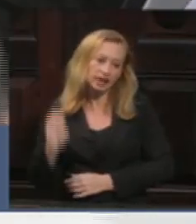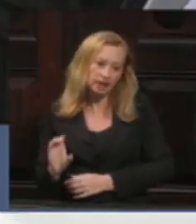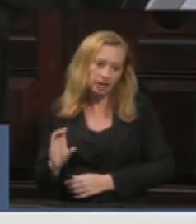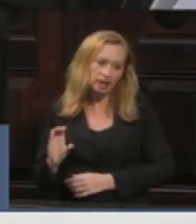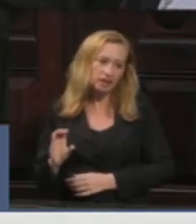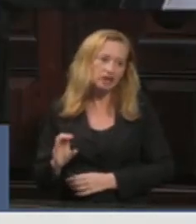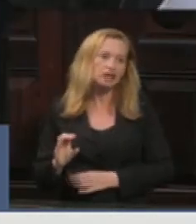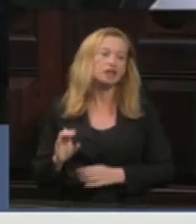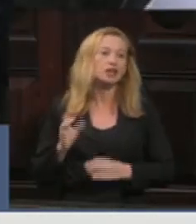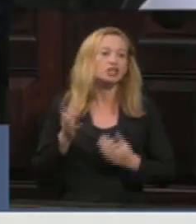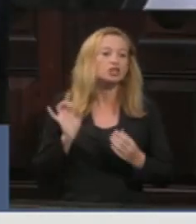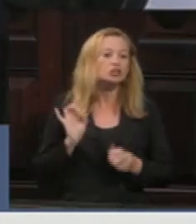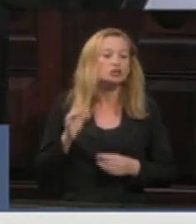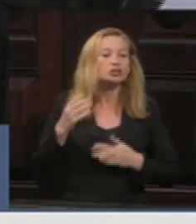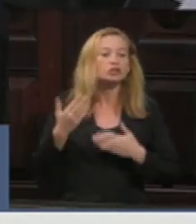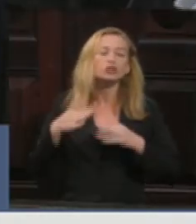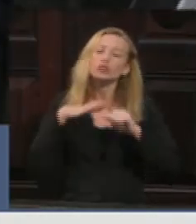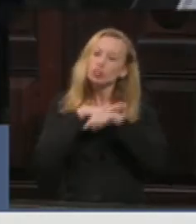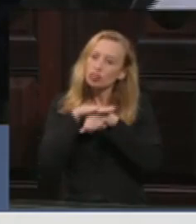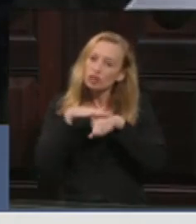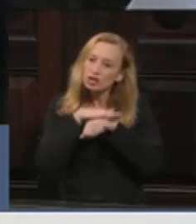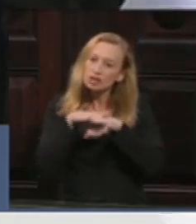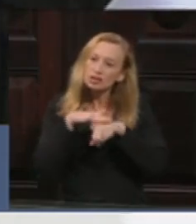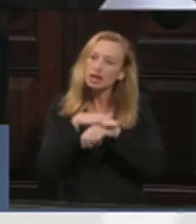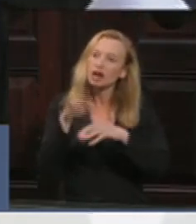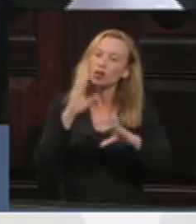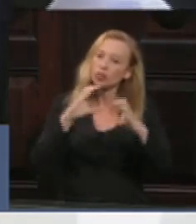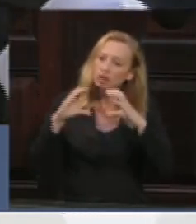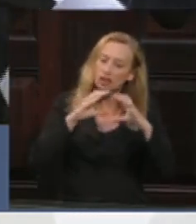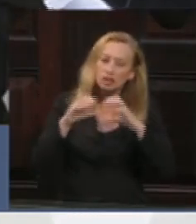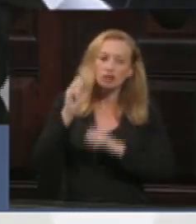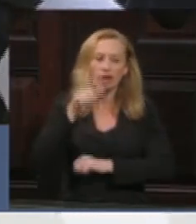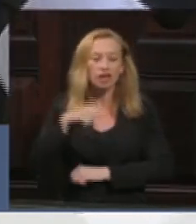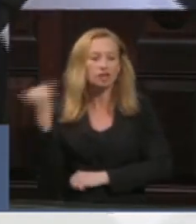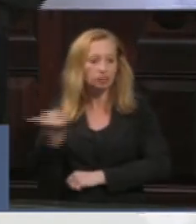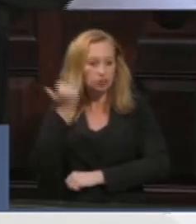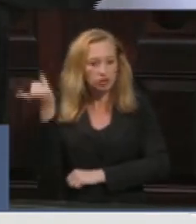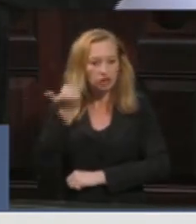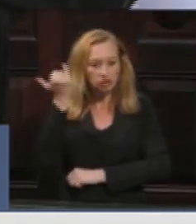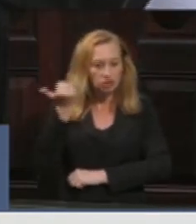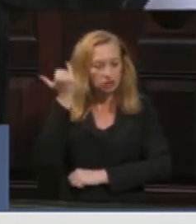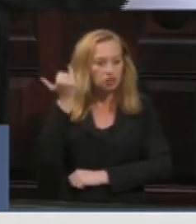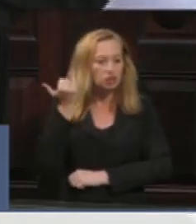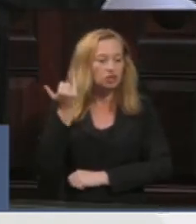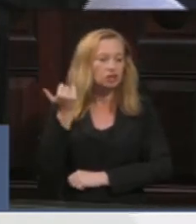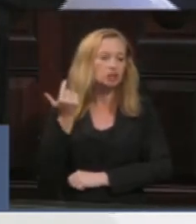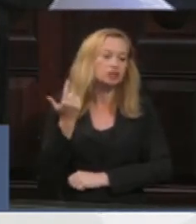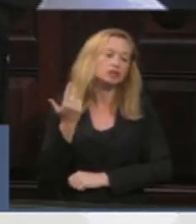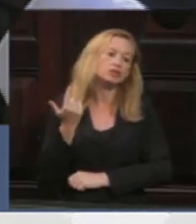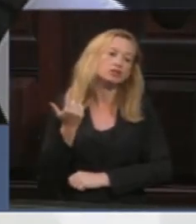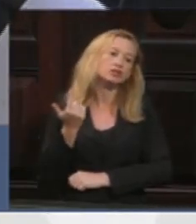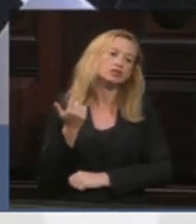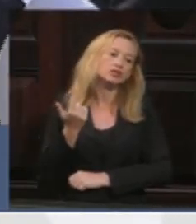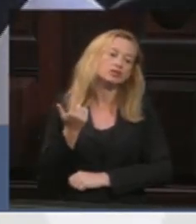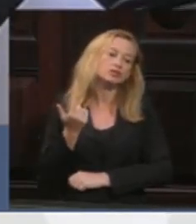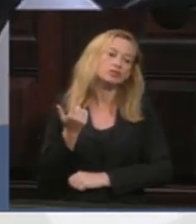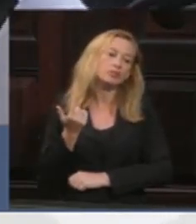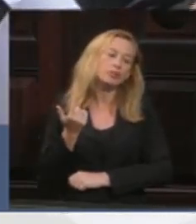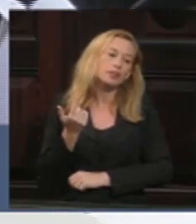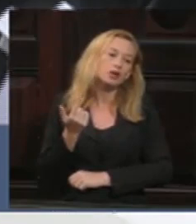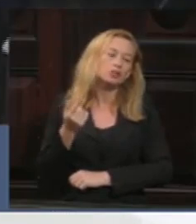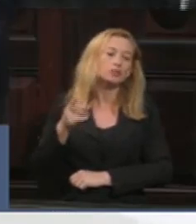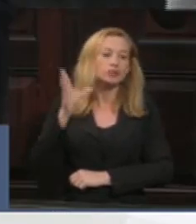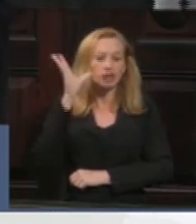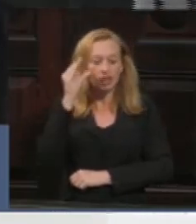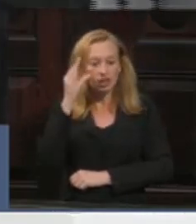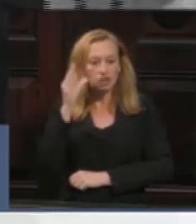construção dialogada. É muito importante fazer esse registro e reafirmar que o que move a intenção do projeto, do Flávio,